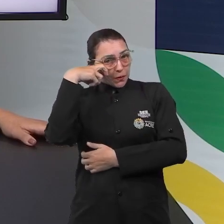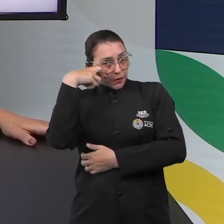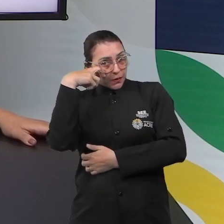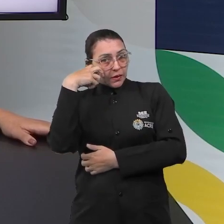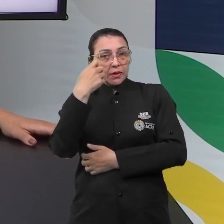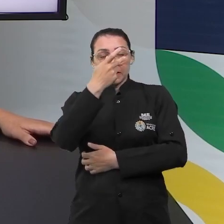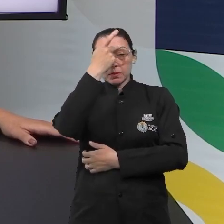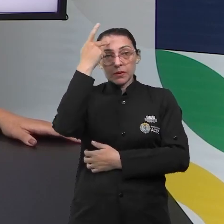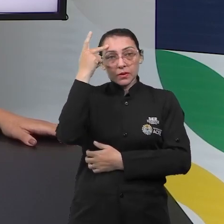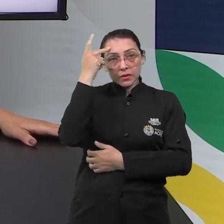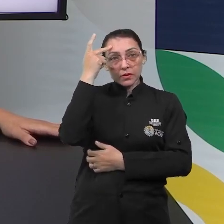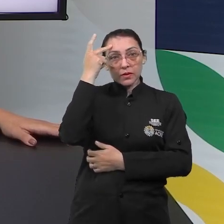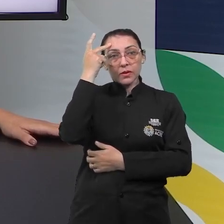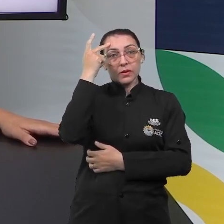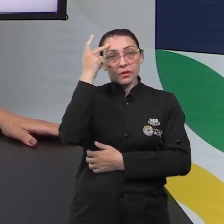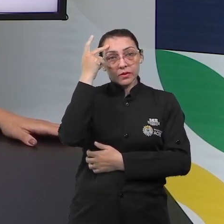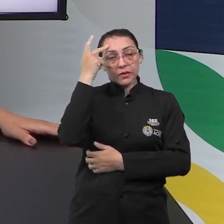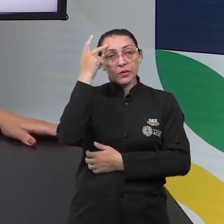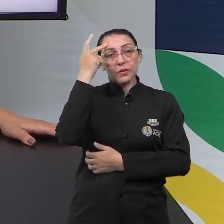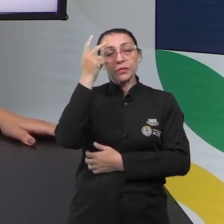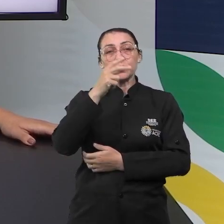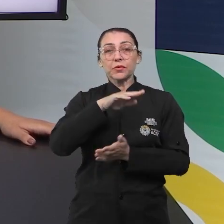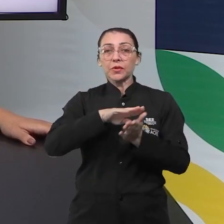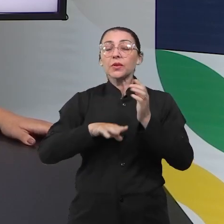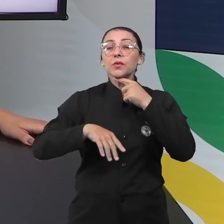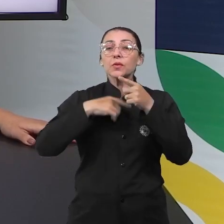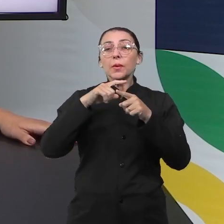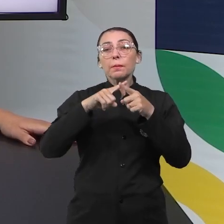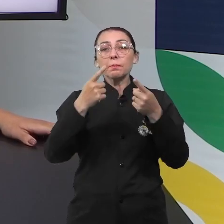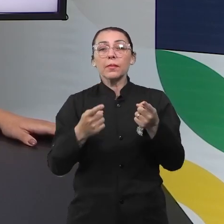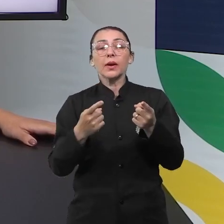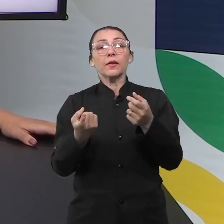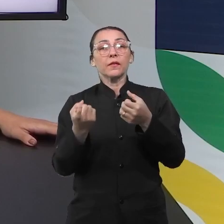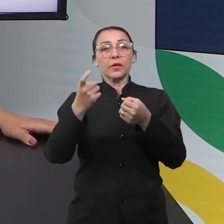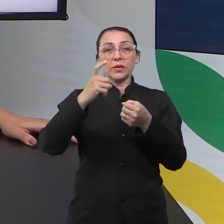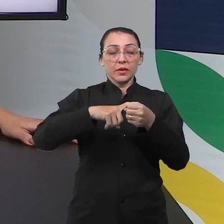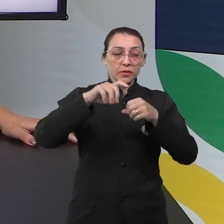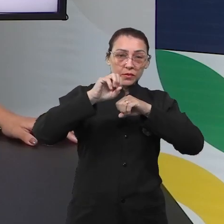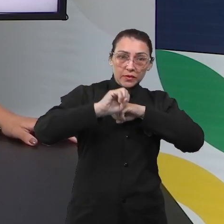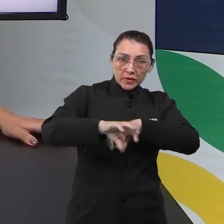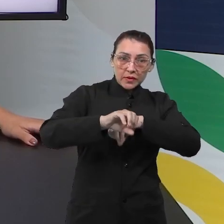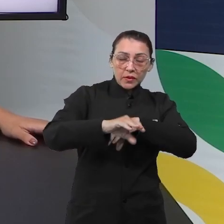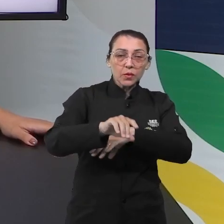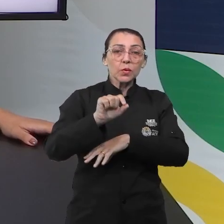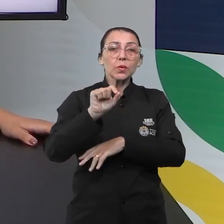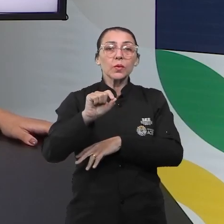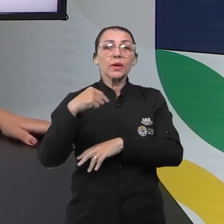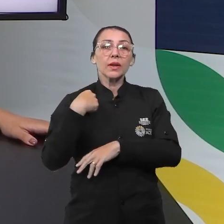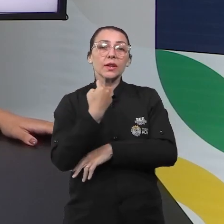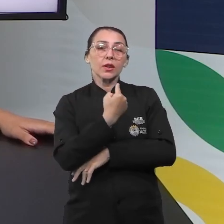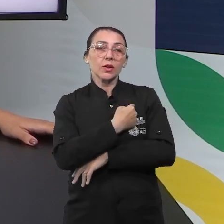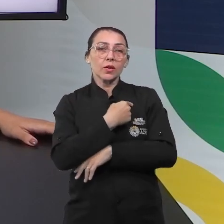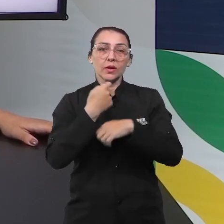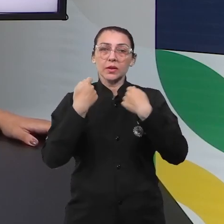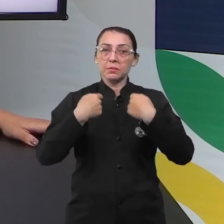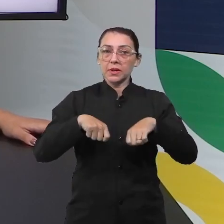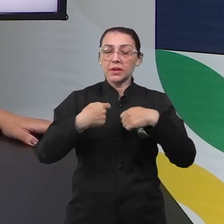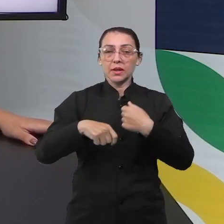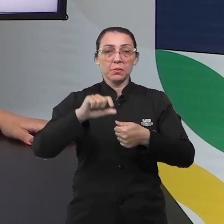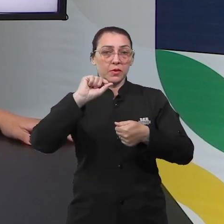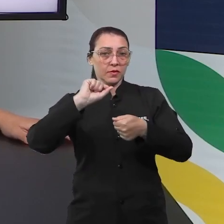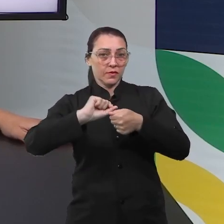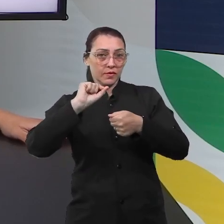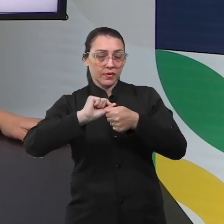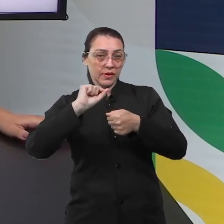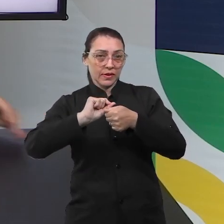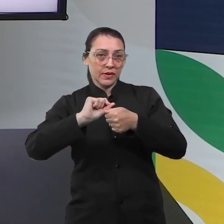as pessoas vão tirar dúvida. Mas, voltando ao nosso processo de ensino, o que é que nós devemos fazer